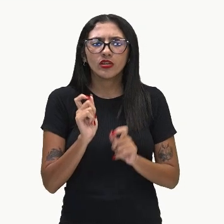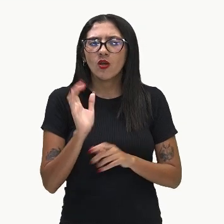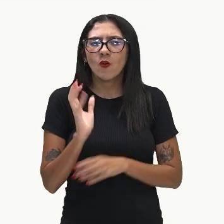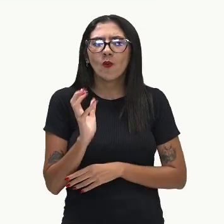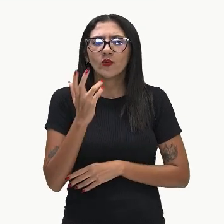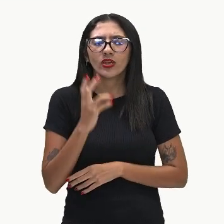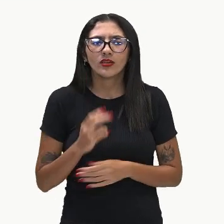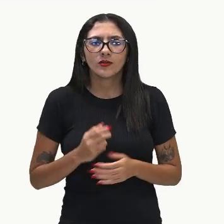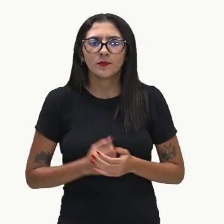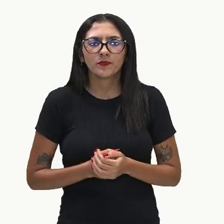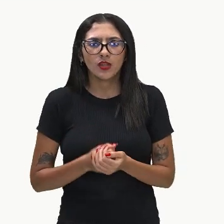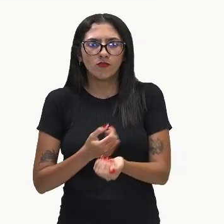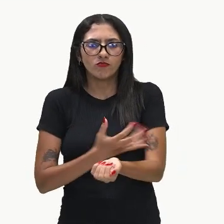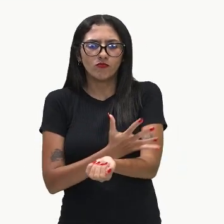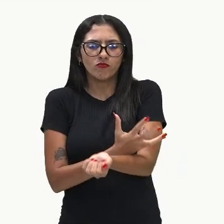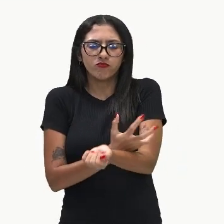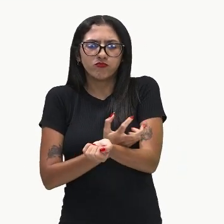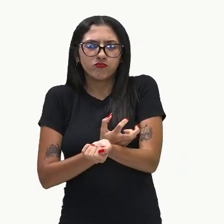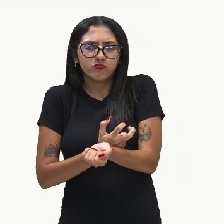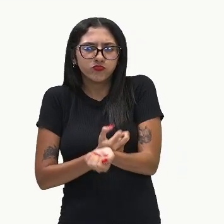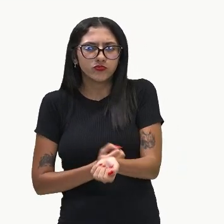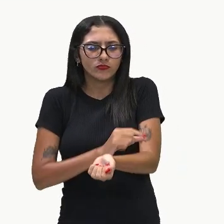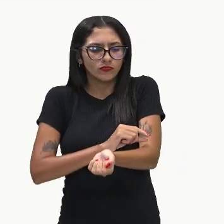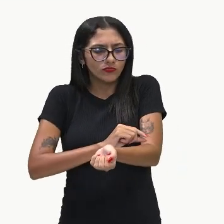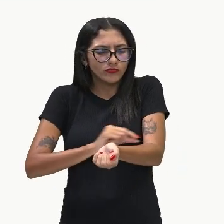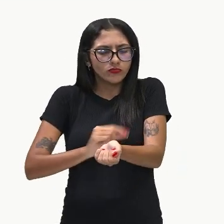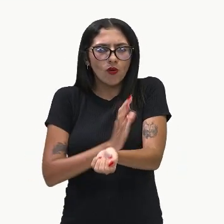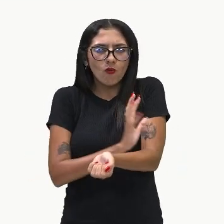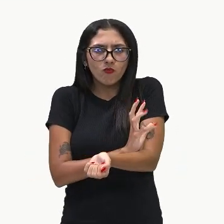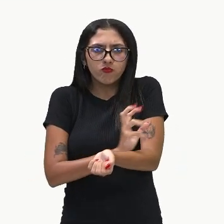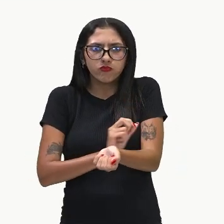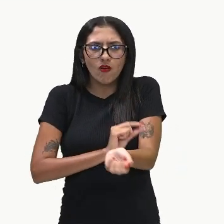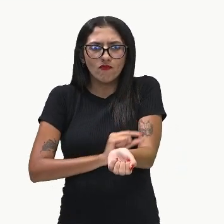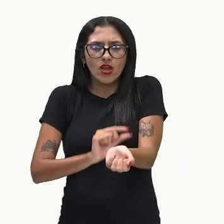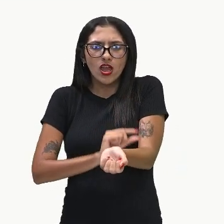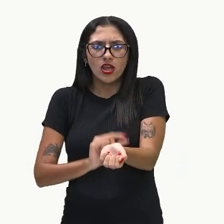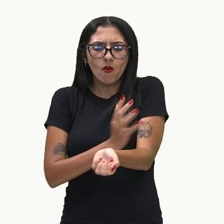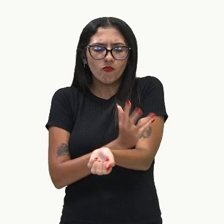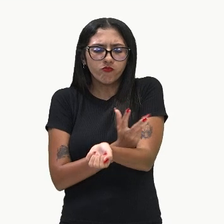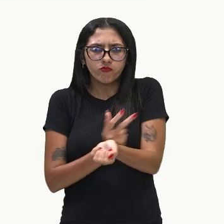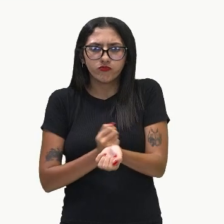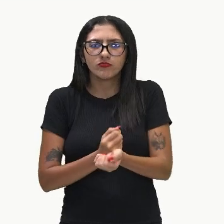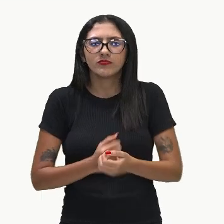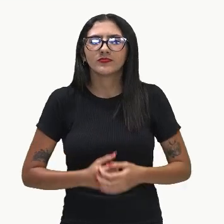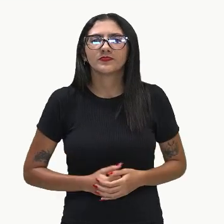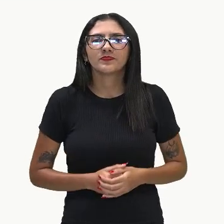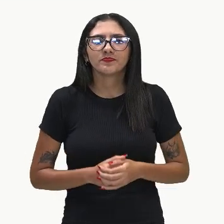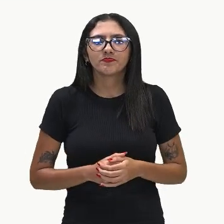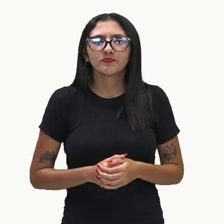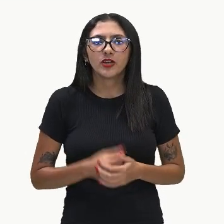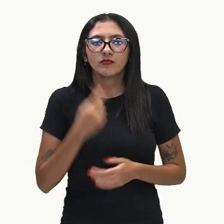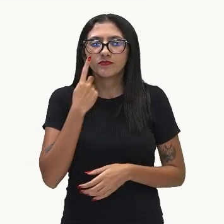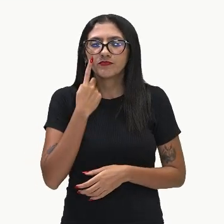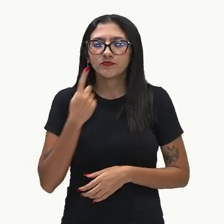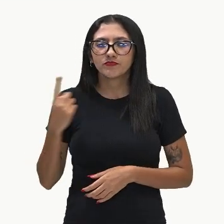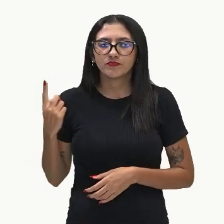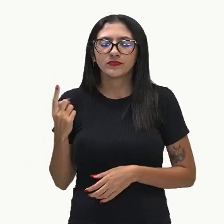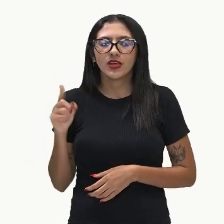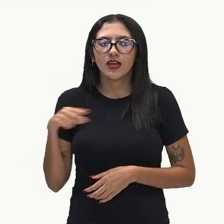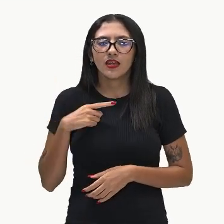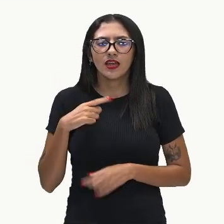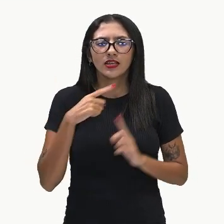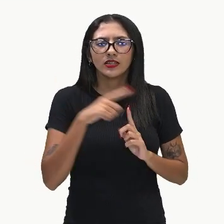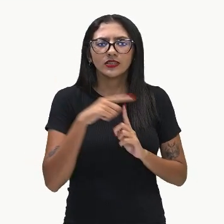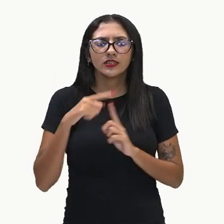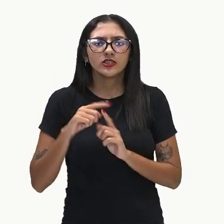entupimento aí, né, em alguma parte do seu corpo, né? E por último aqui, acromegalia, né, o